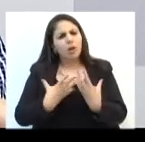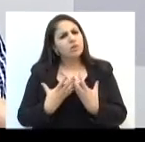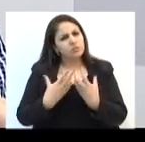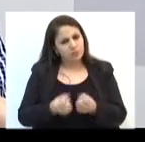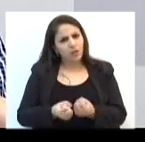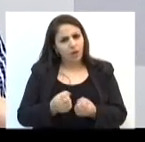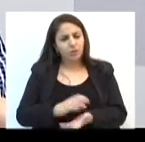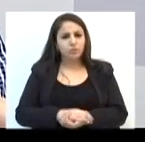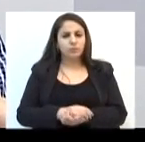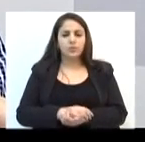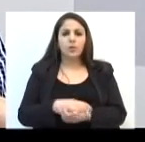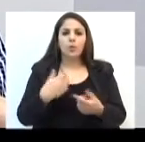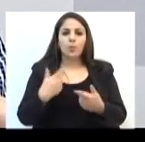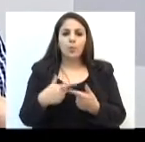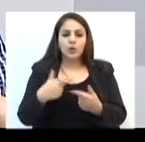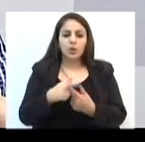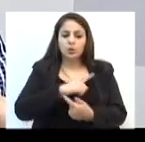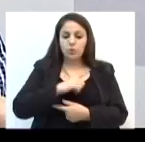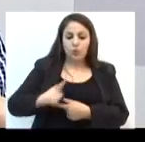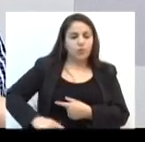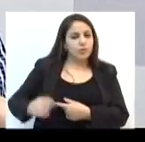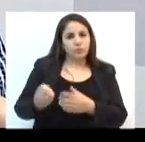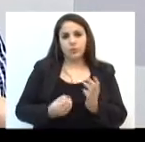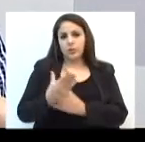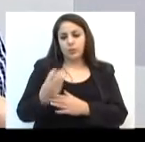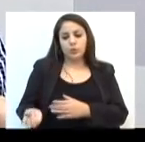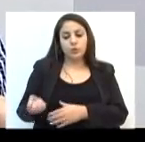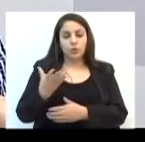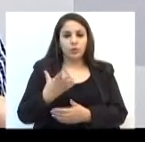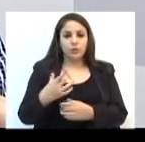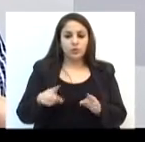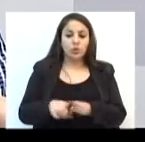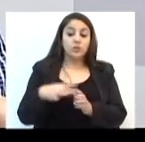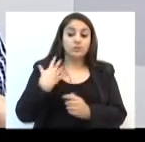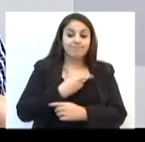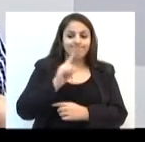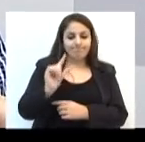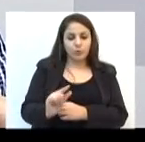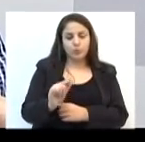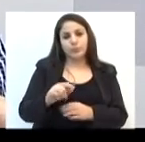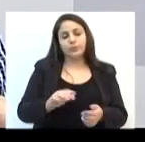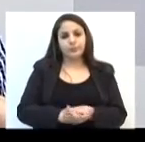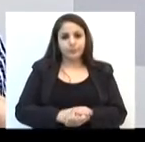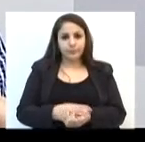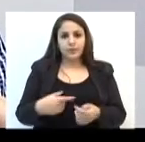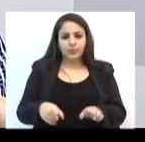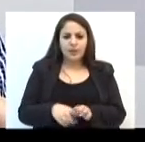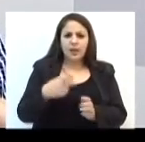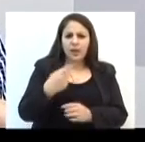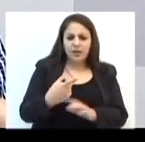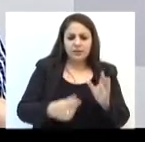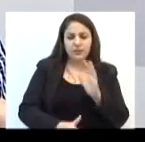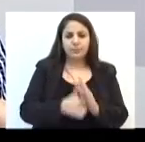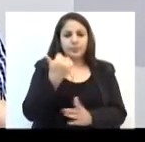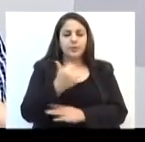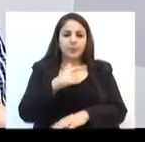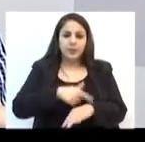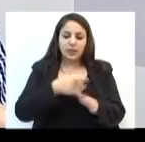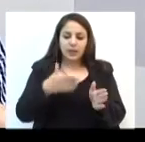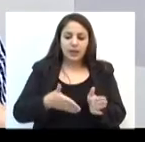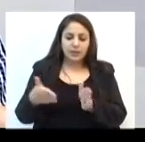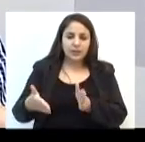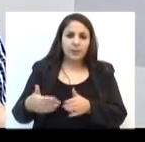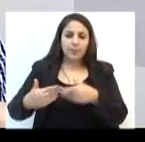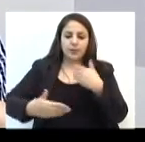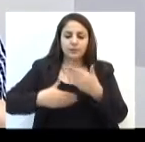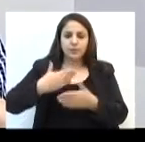aceitável de cargos de confiança. No nosso governo, nós não criamos novos cargos, estamos reduzindo. Essa é a primeira